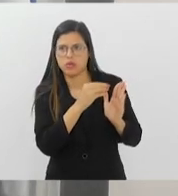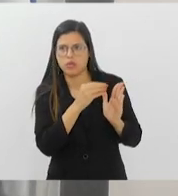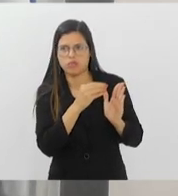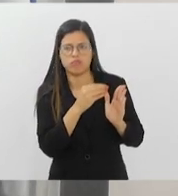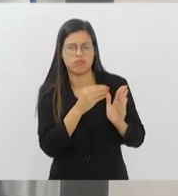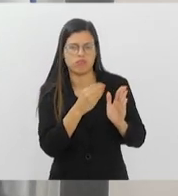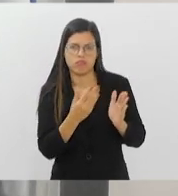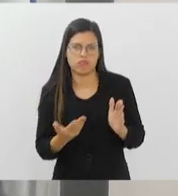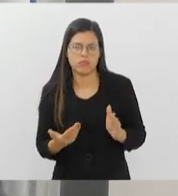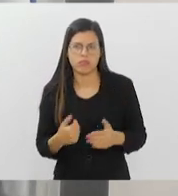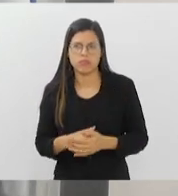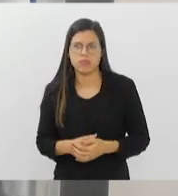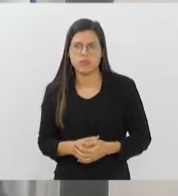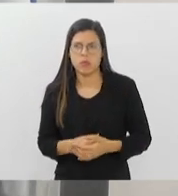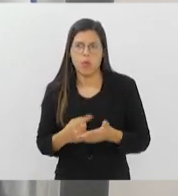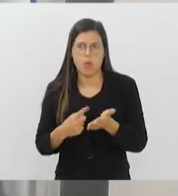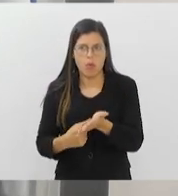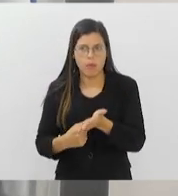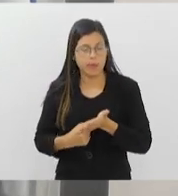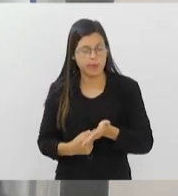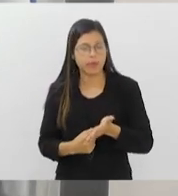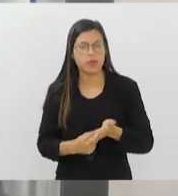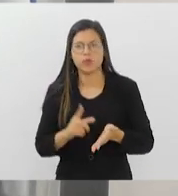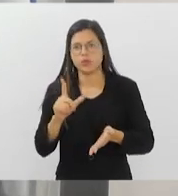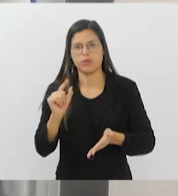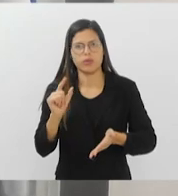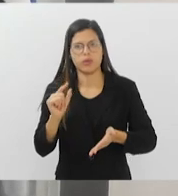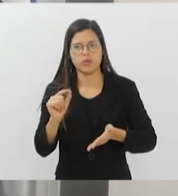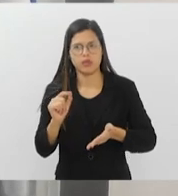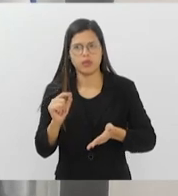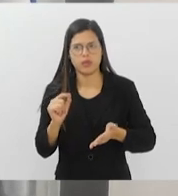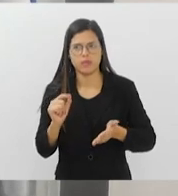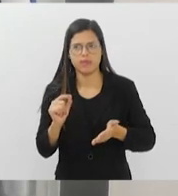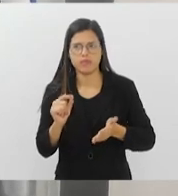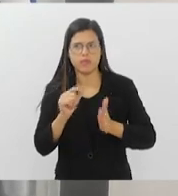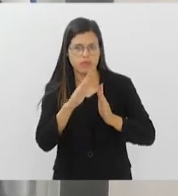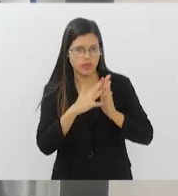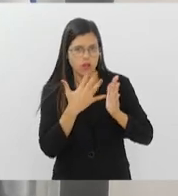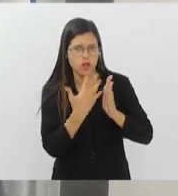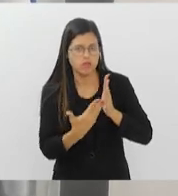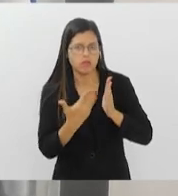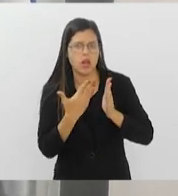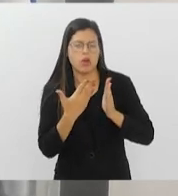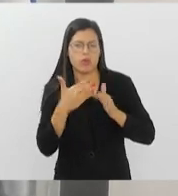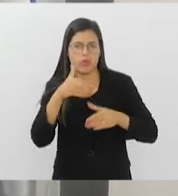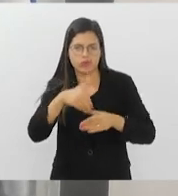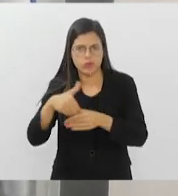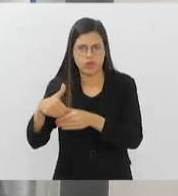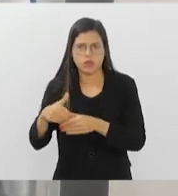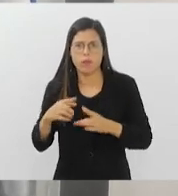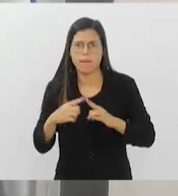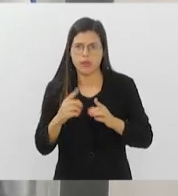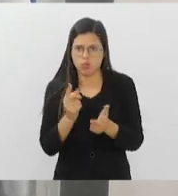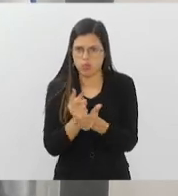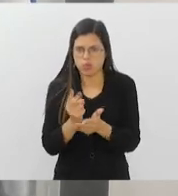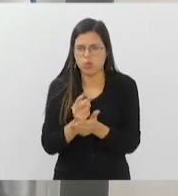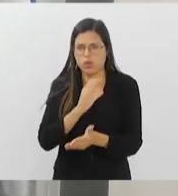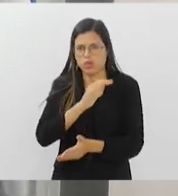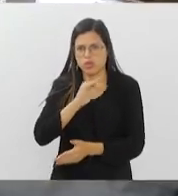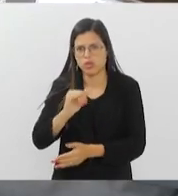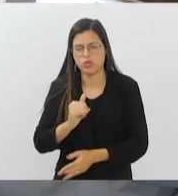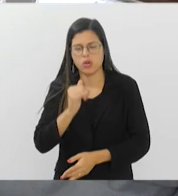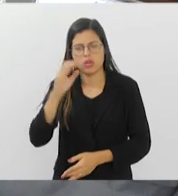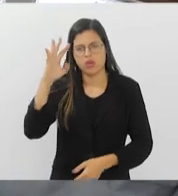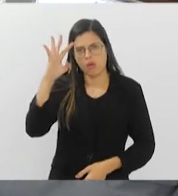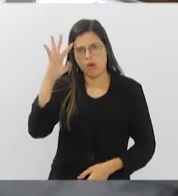aqui, firmo o compromisso da gente seguir em que pese o calendário eleitoral com as pautas das quartas-feiras. Deputado Luiz Paulo. Presidente, eu